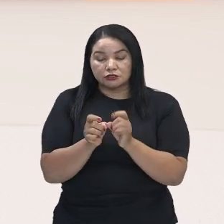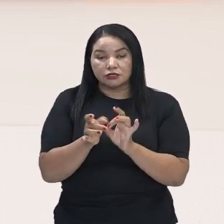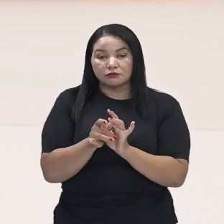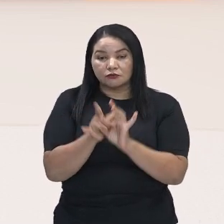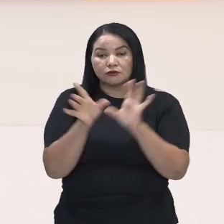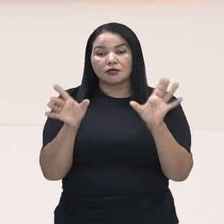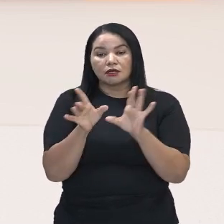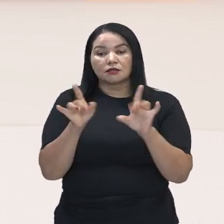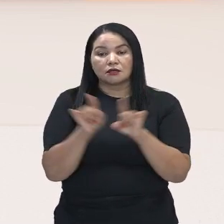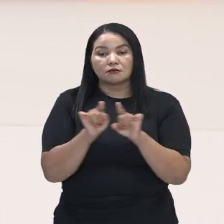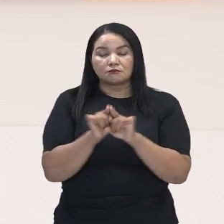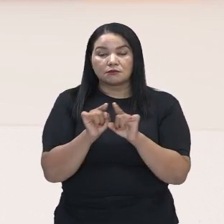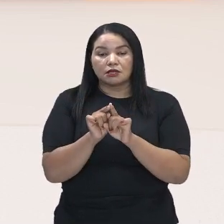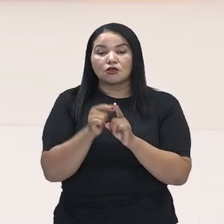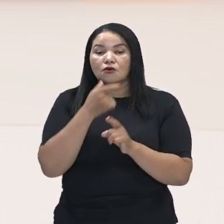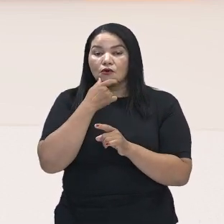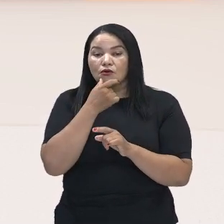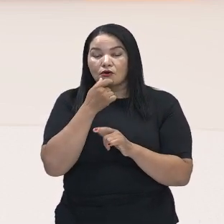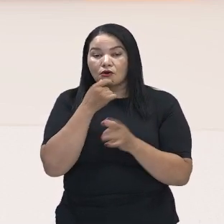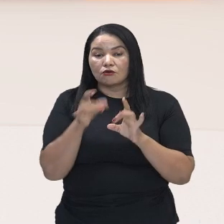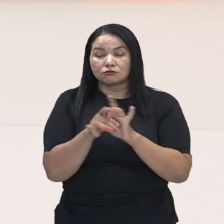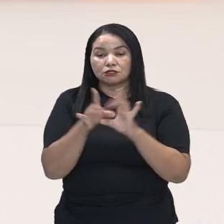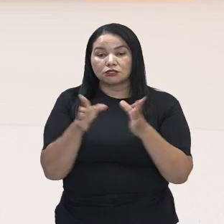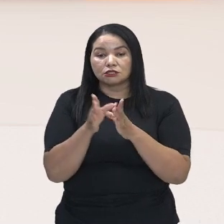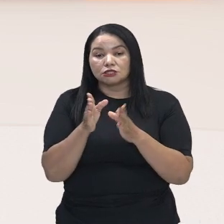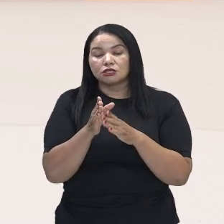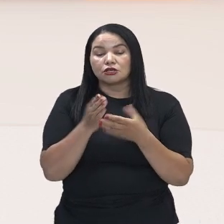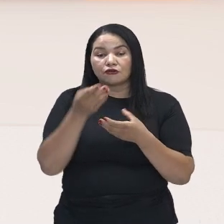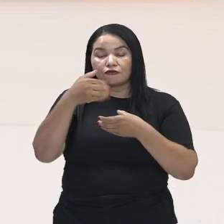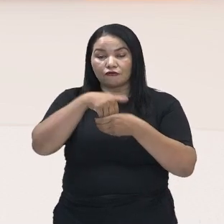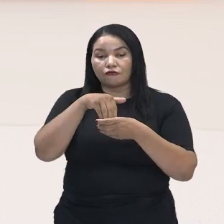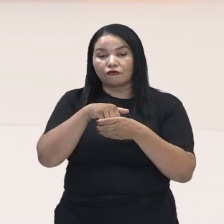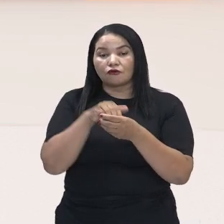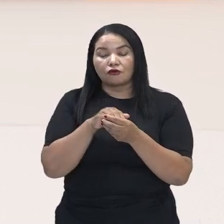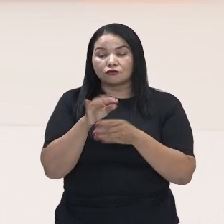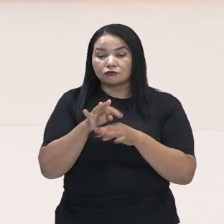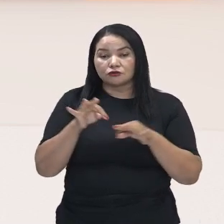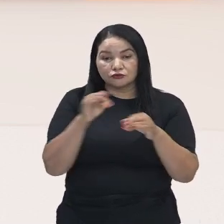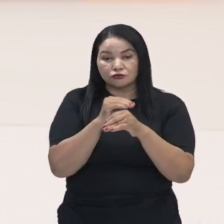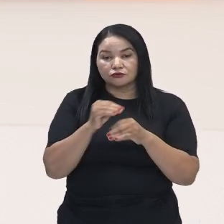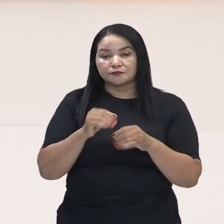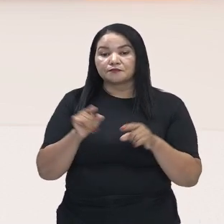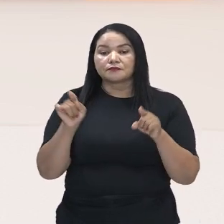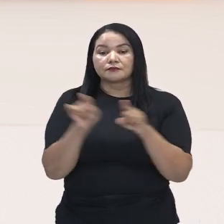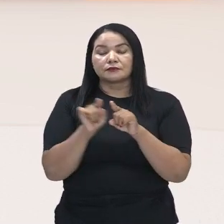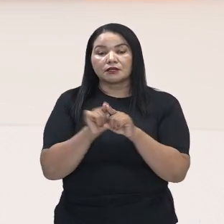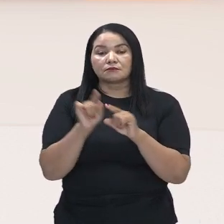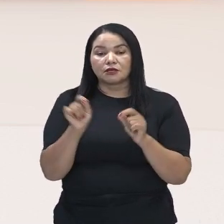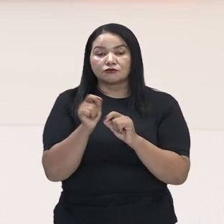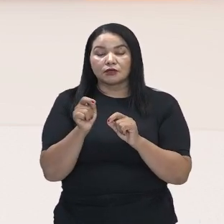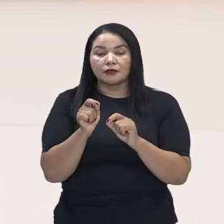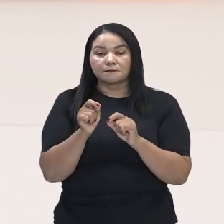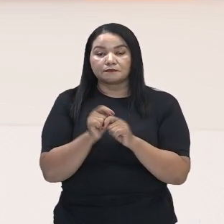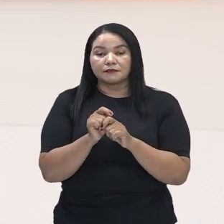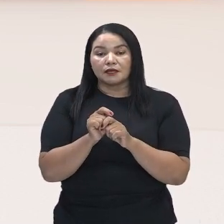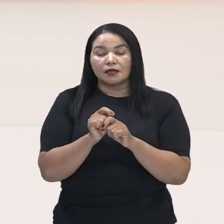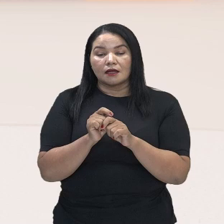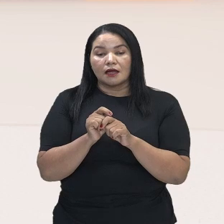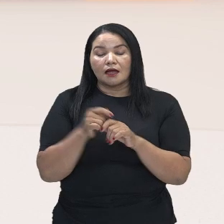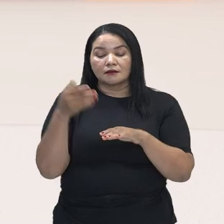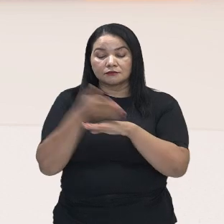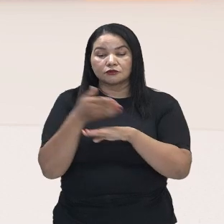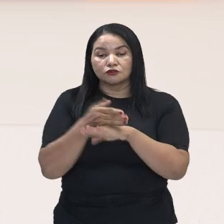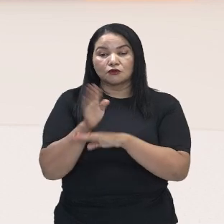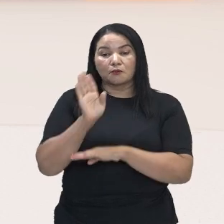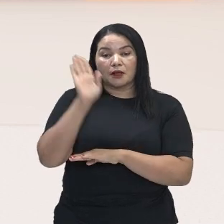o sufrágio universal masculino, que significa o voto para todos os homens, pagamento para membros do